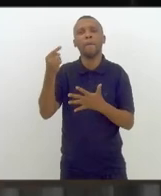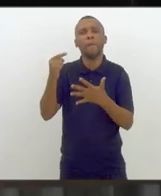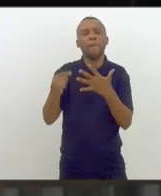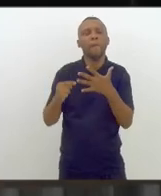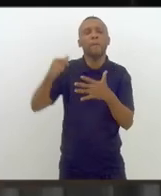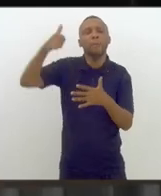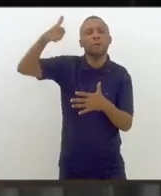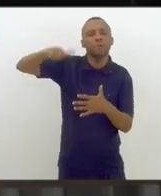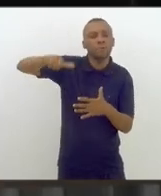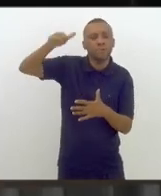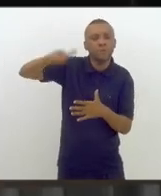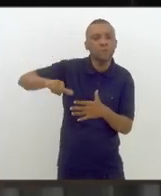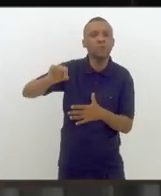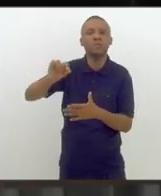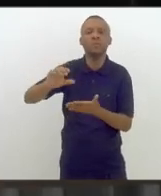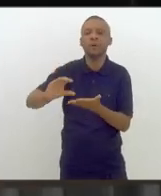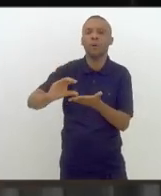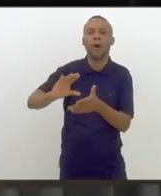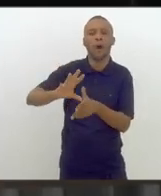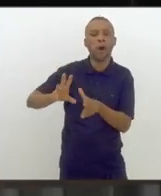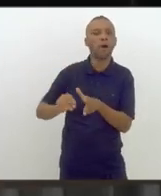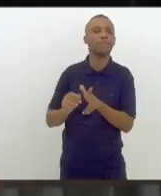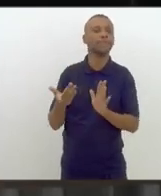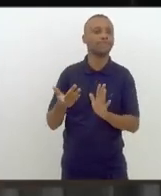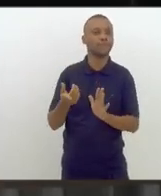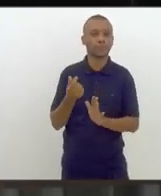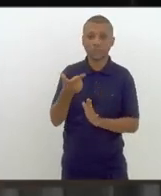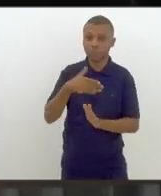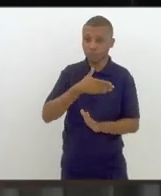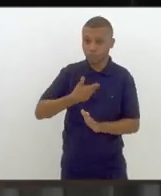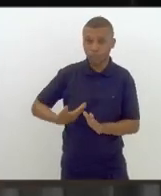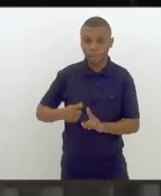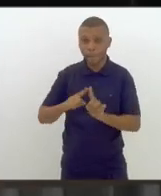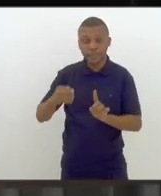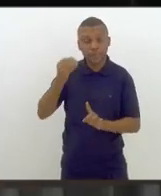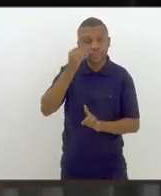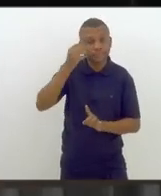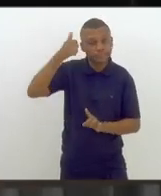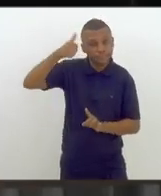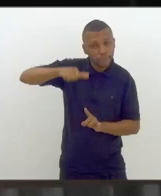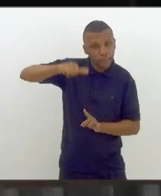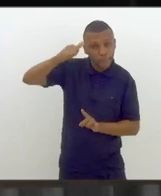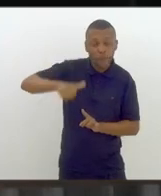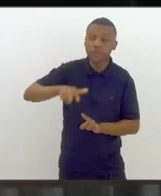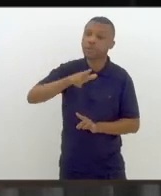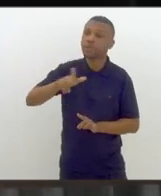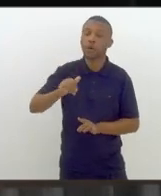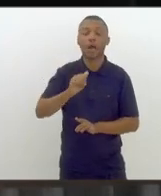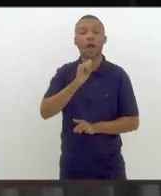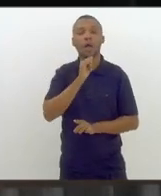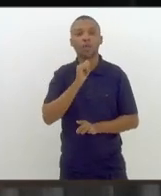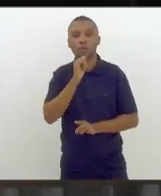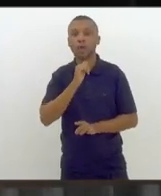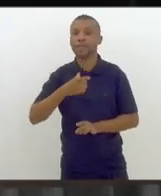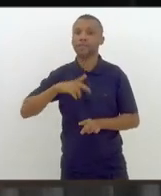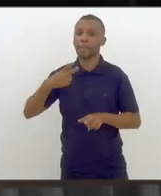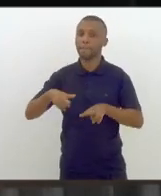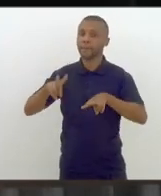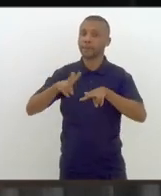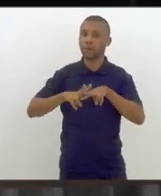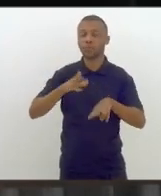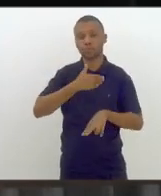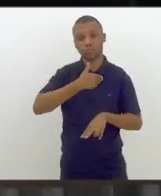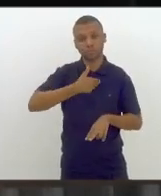não só o desvio do dinheiro público, mas que verificou que, não à toa, houve a prisão de um secretário de